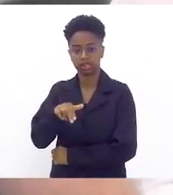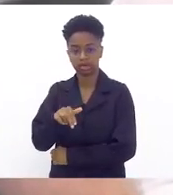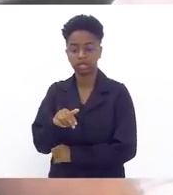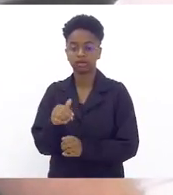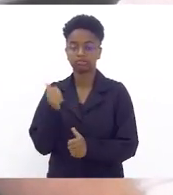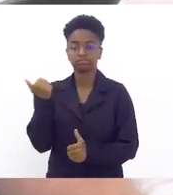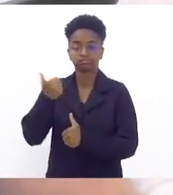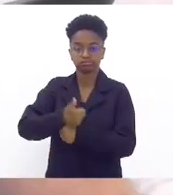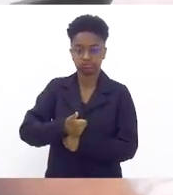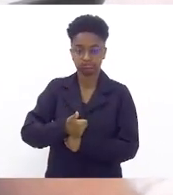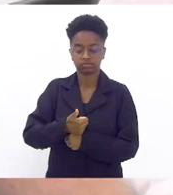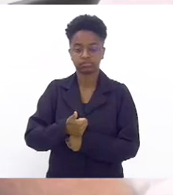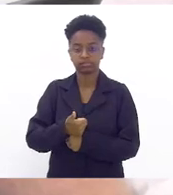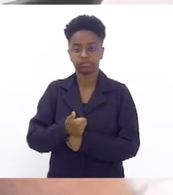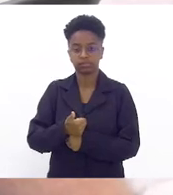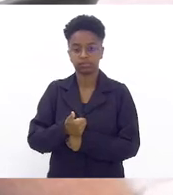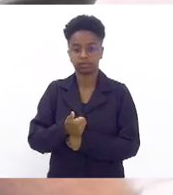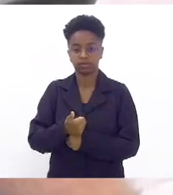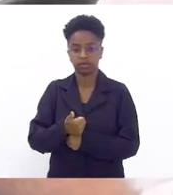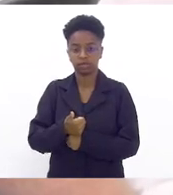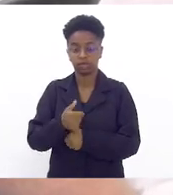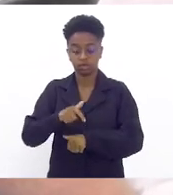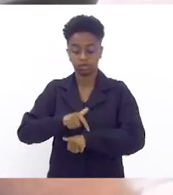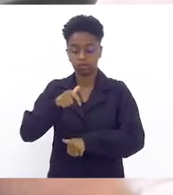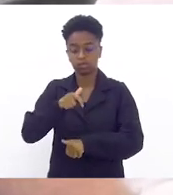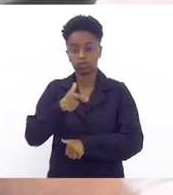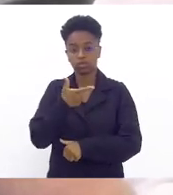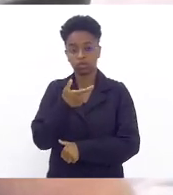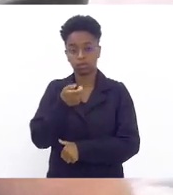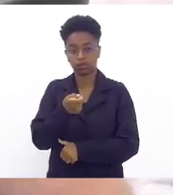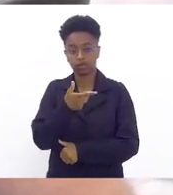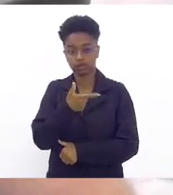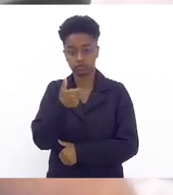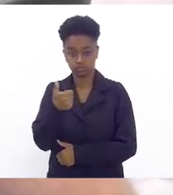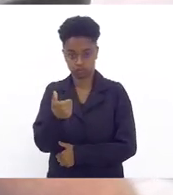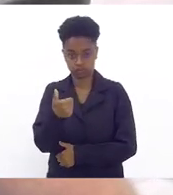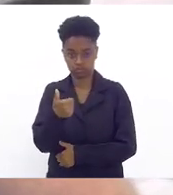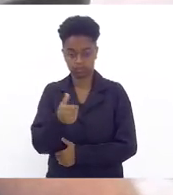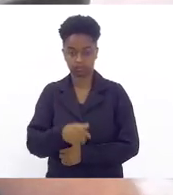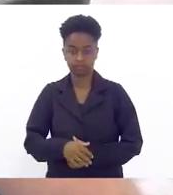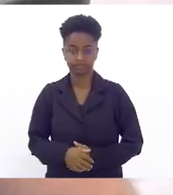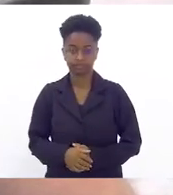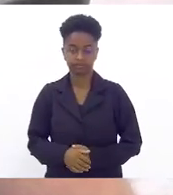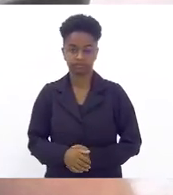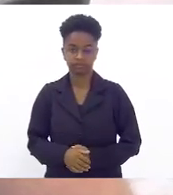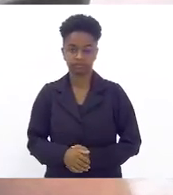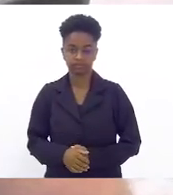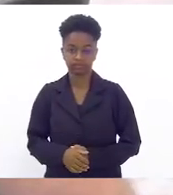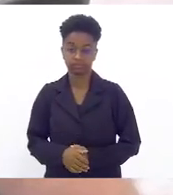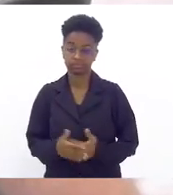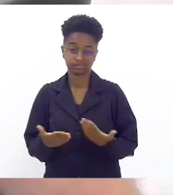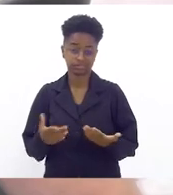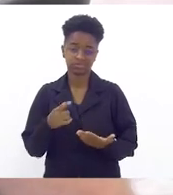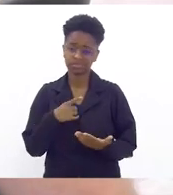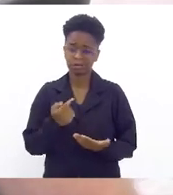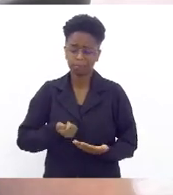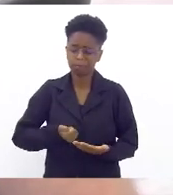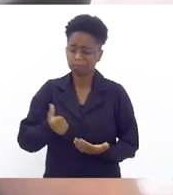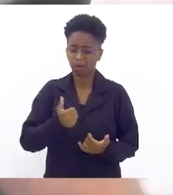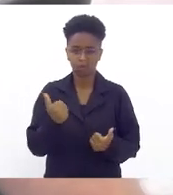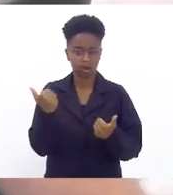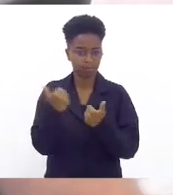essa questão no meio de 2021 com pouquíssima por